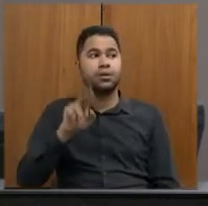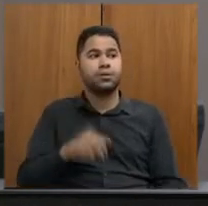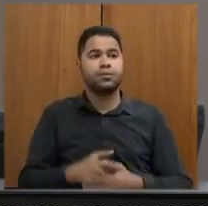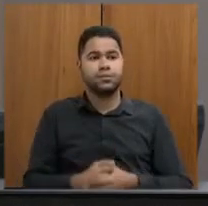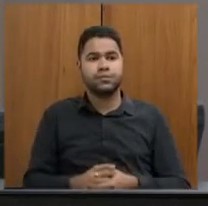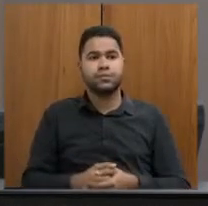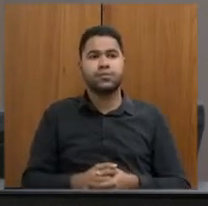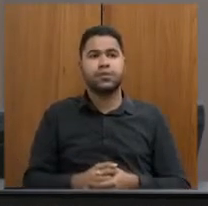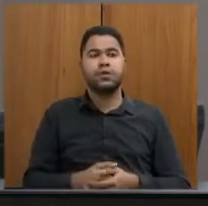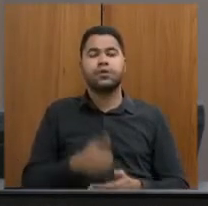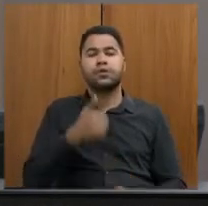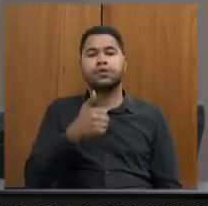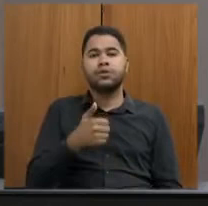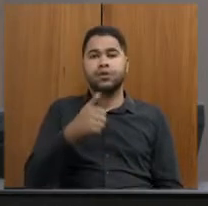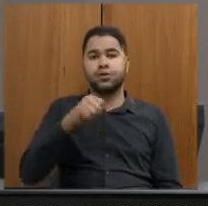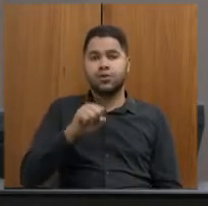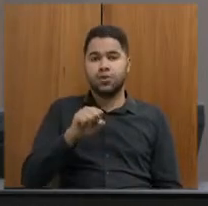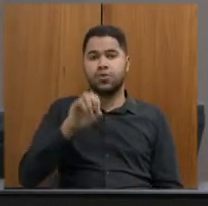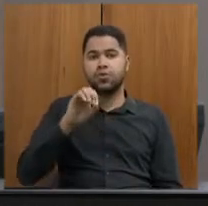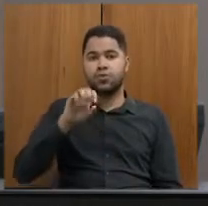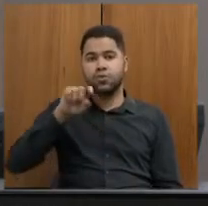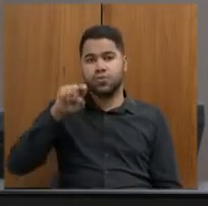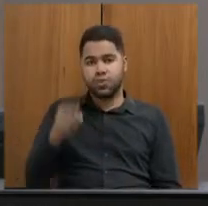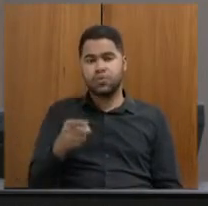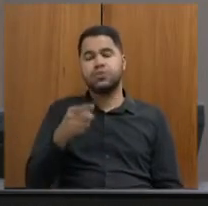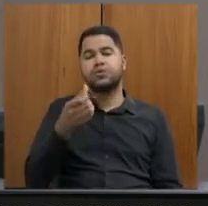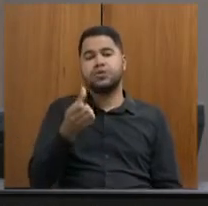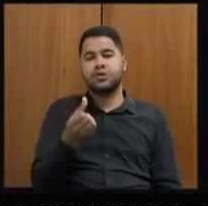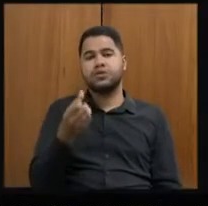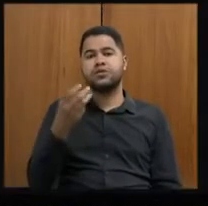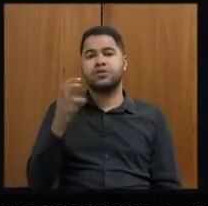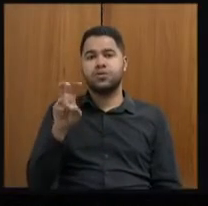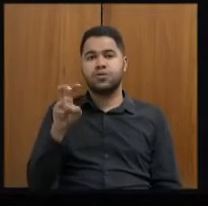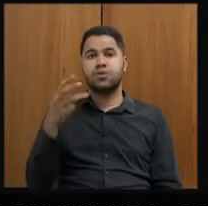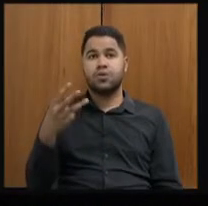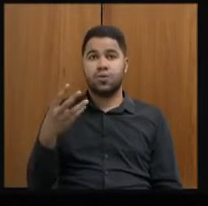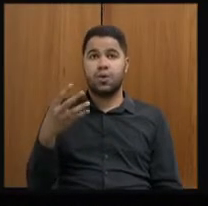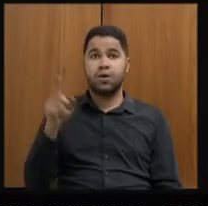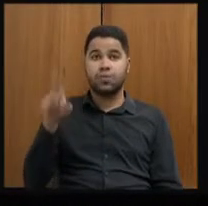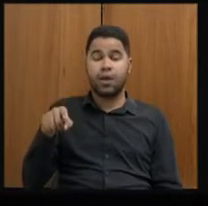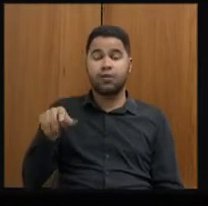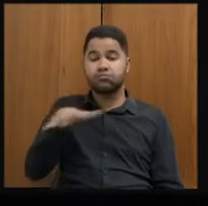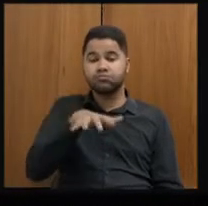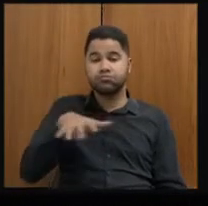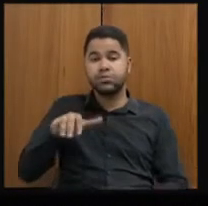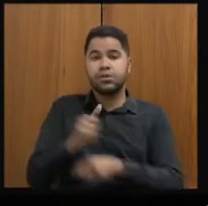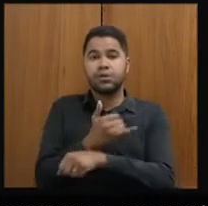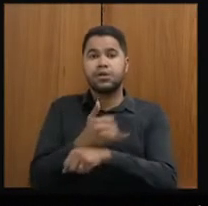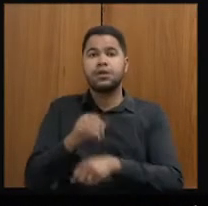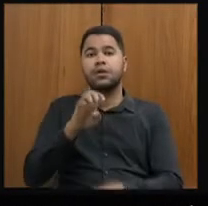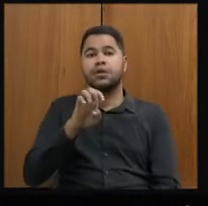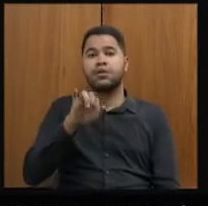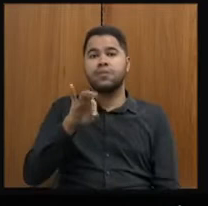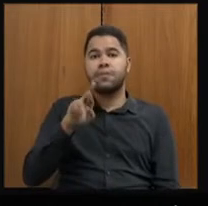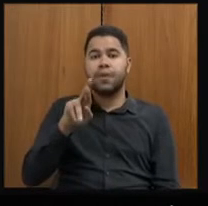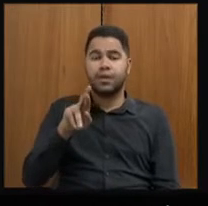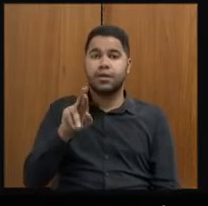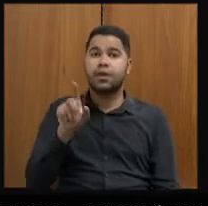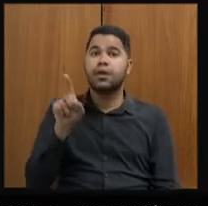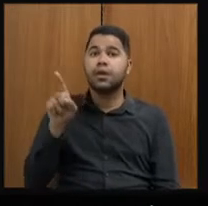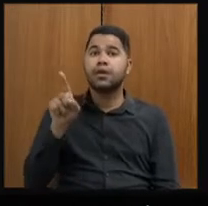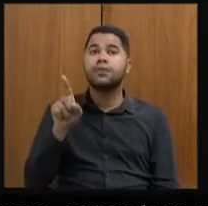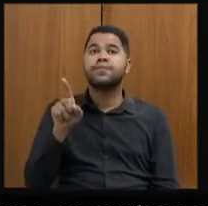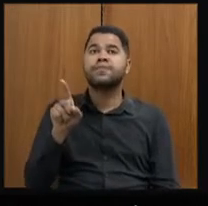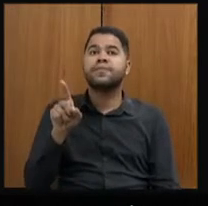são 108 1664 agricultores familiares nas agendas estratégicas de matéria deputada isso aqui é o